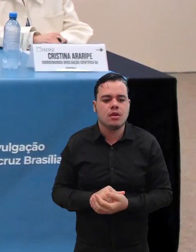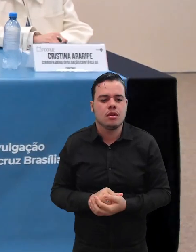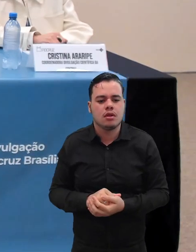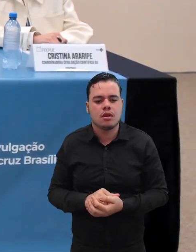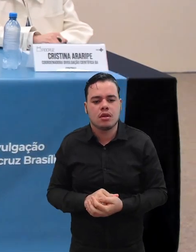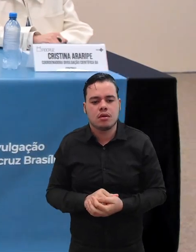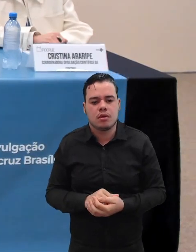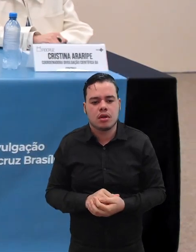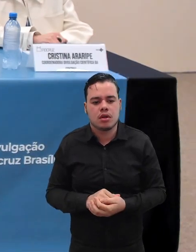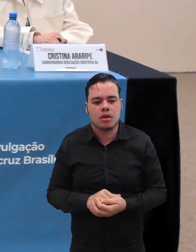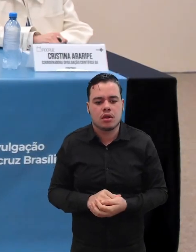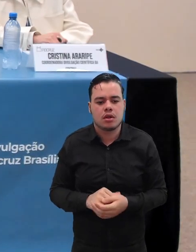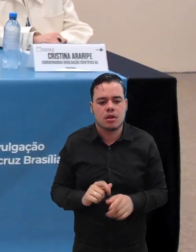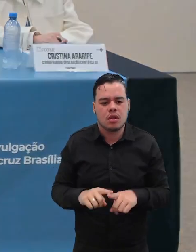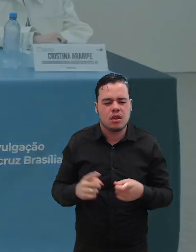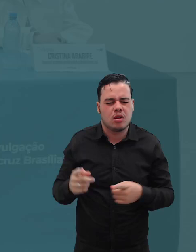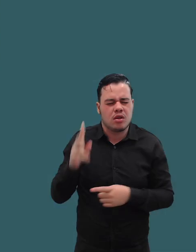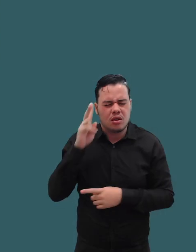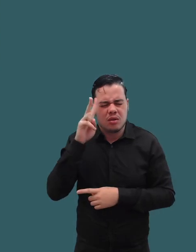presencialmente, mas da imagem